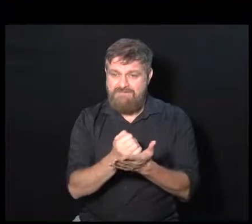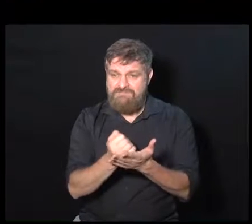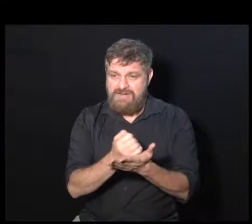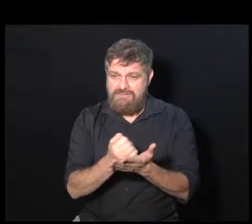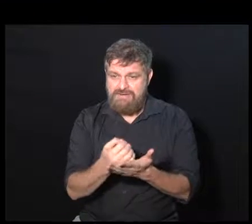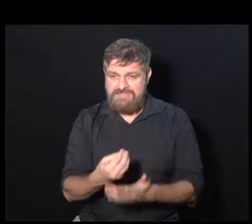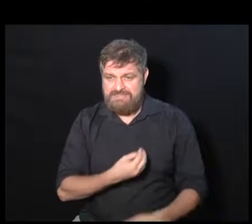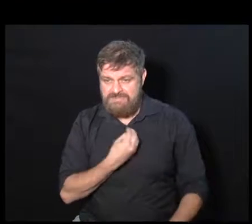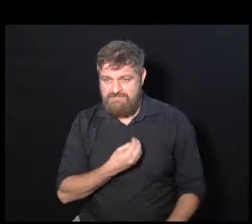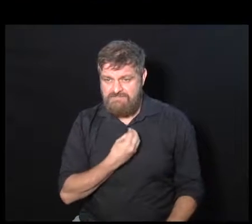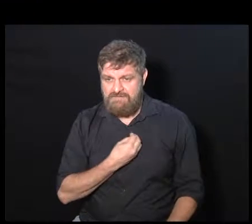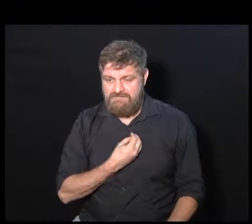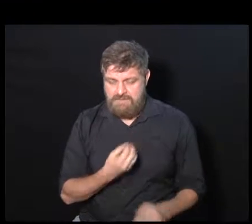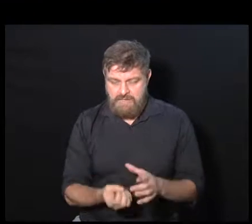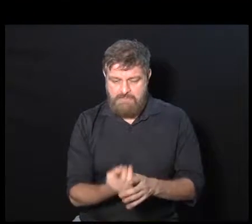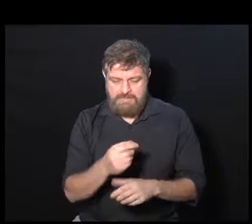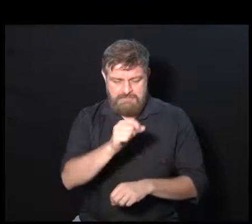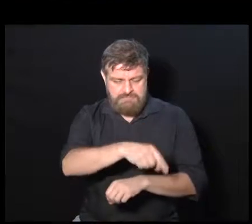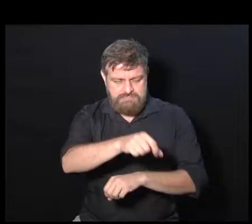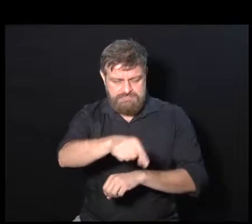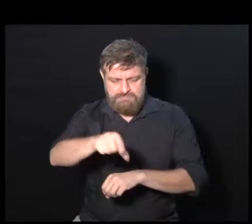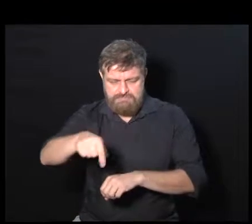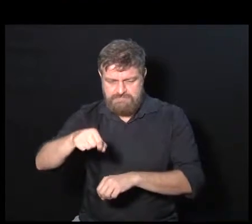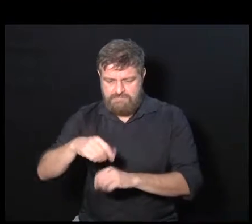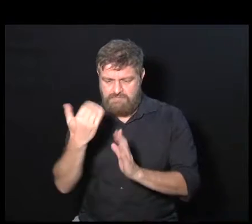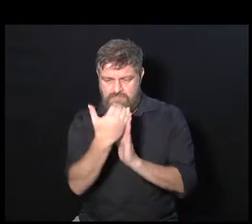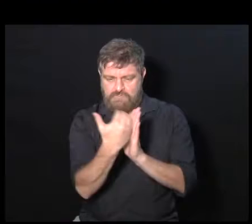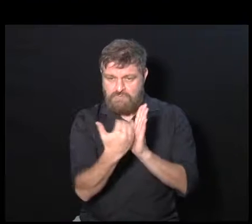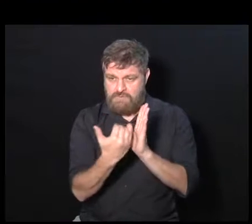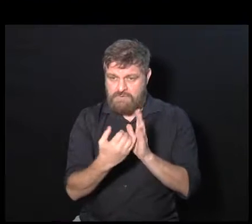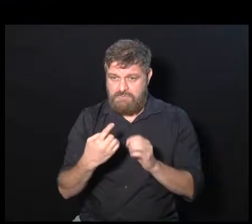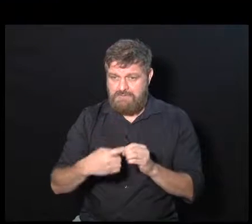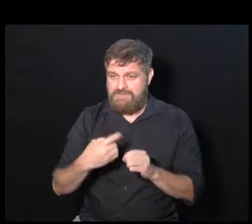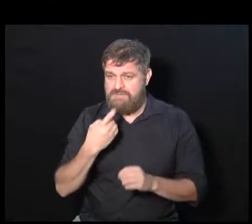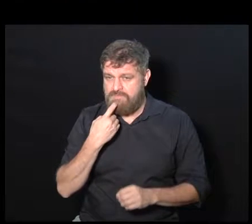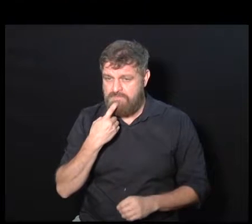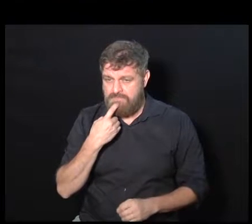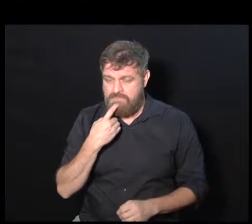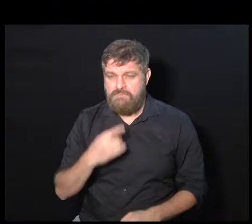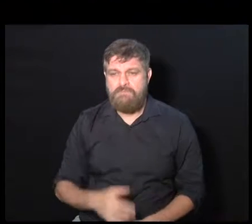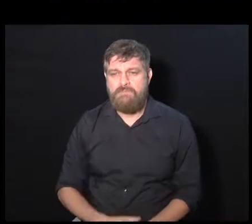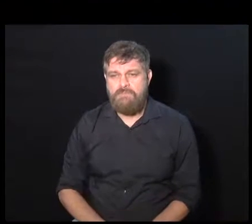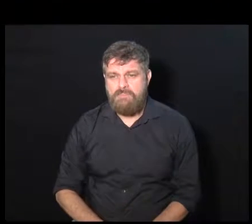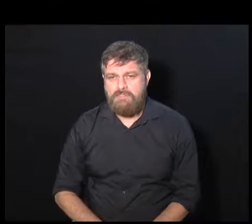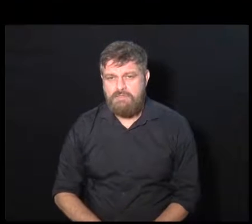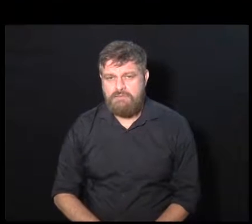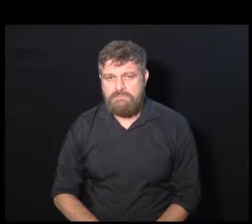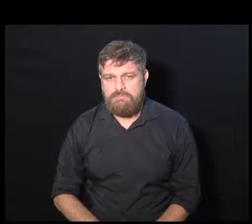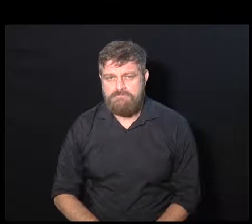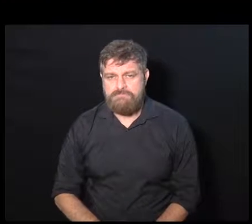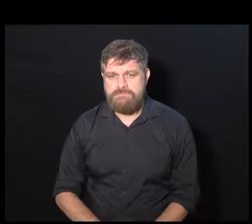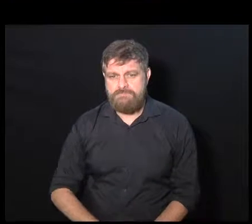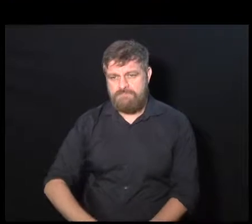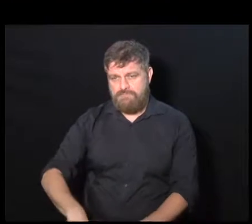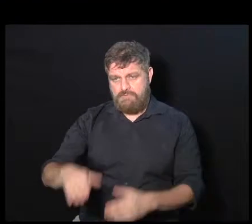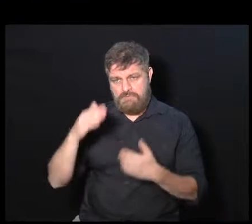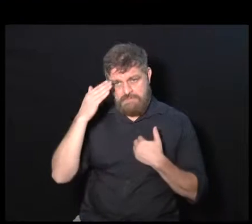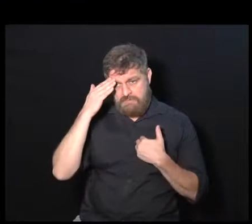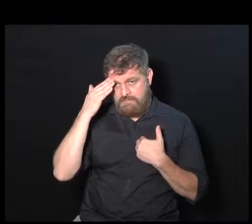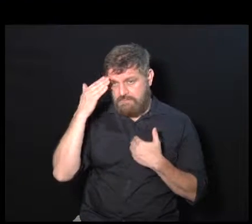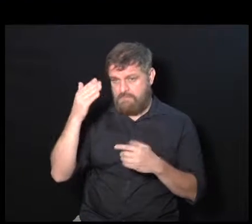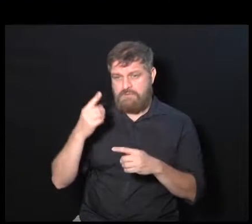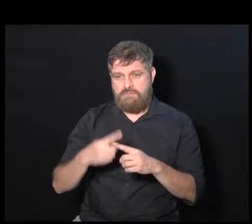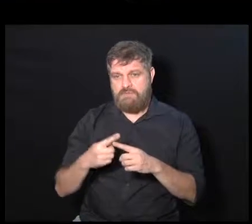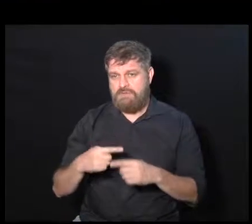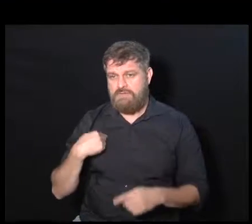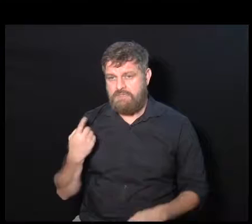entrarem dentro do projeto, dentro do Programa Municipal de Fitoterapia. E aí os agradecimentos, porque a gente